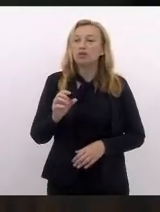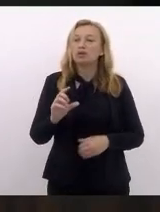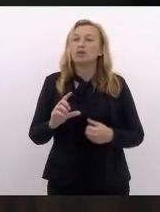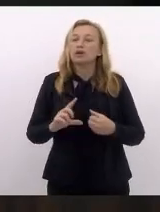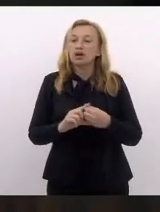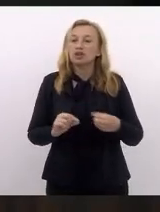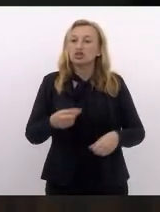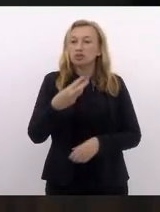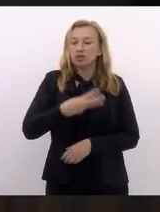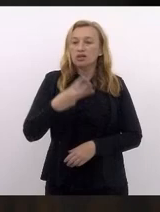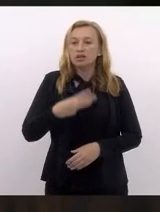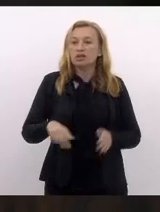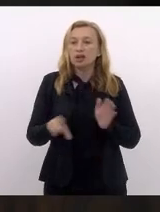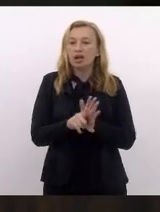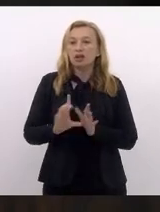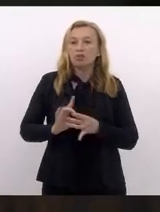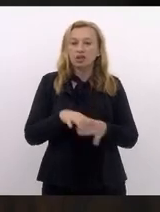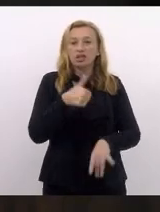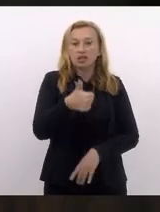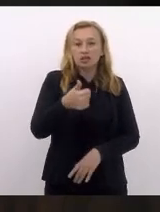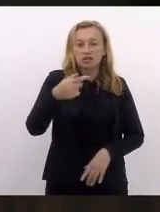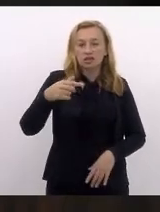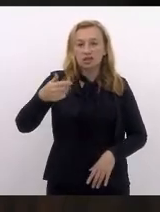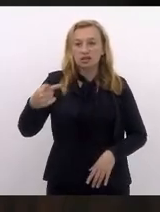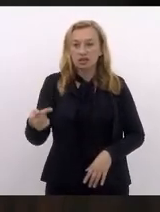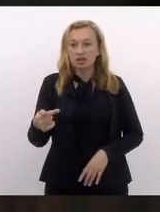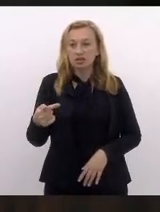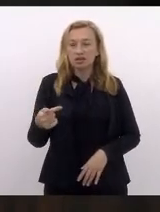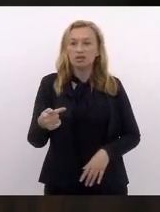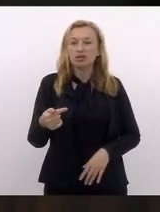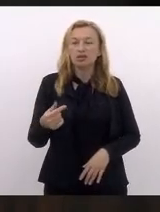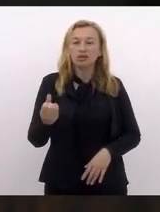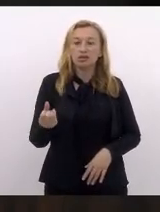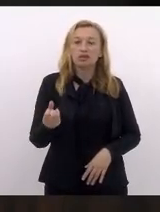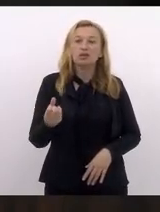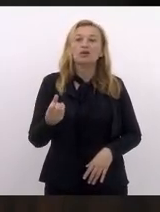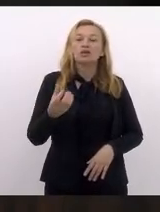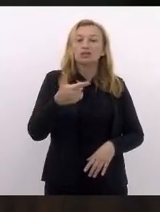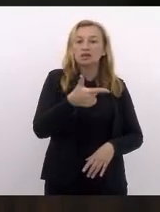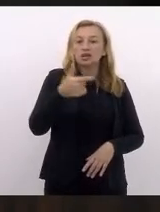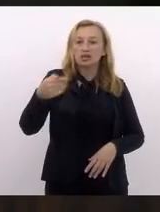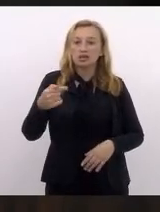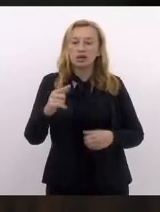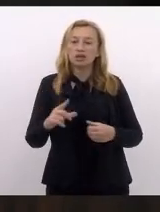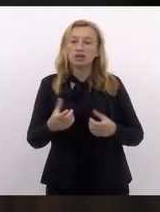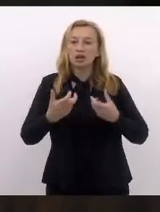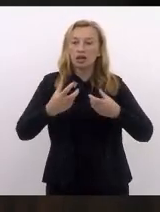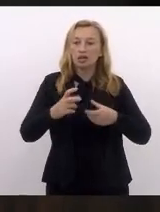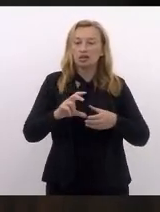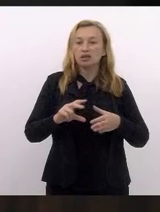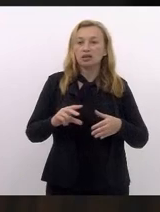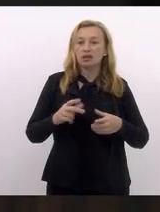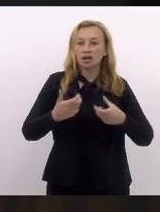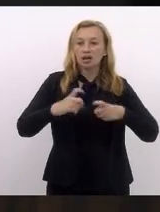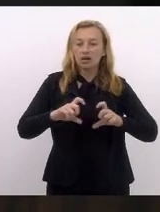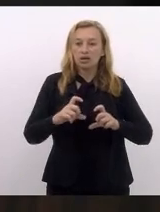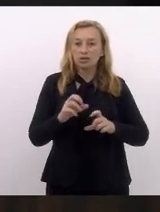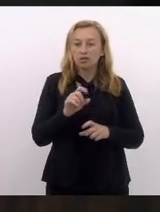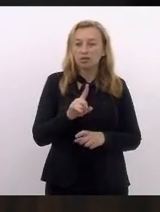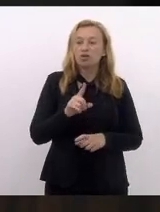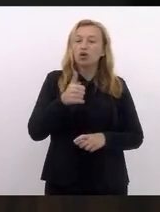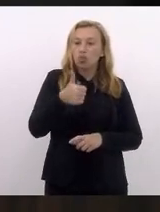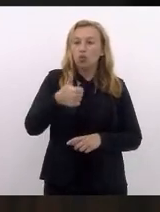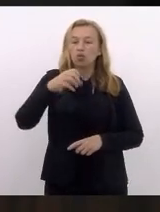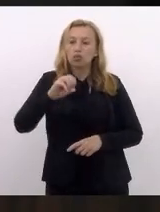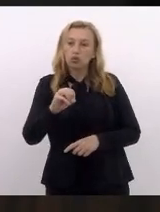oitavo do artigo 3º da Lei Complementar 167 agosto e 17 na cláusula 13ª do convênio ICMS